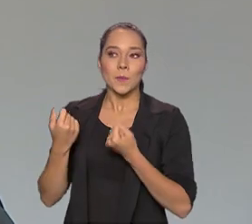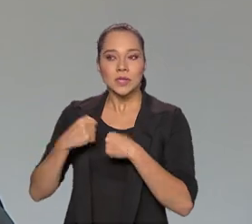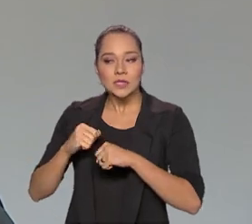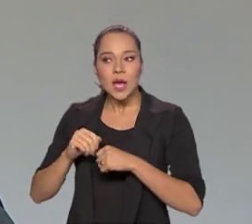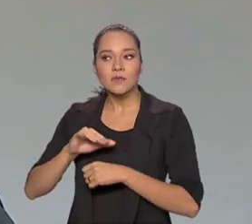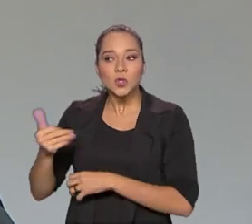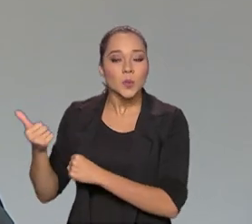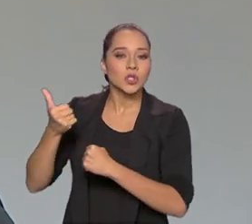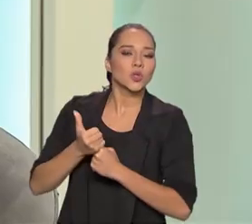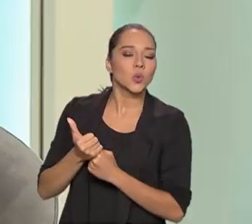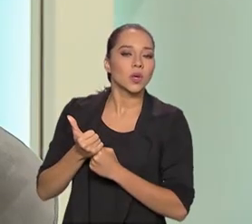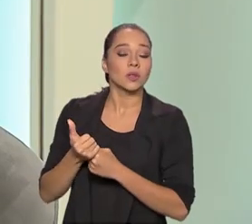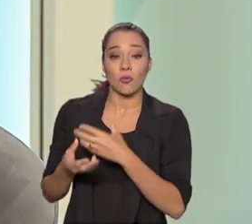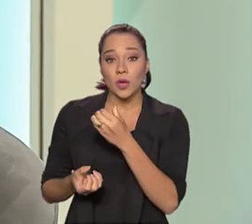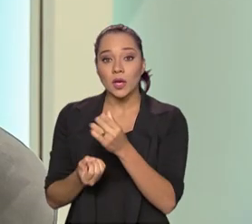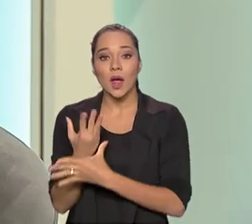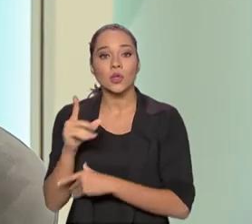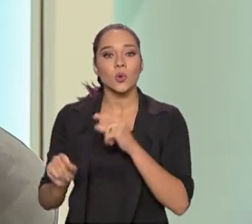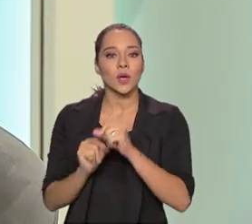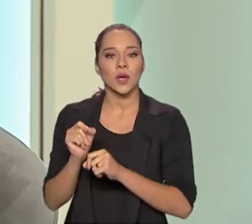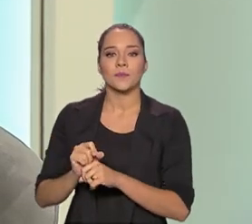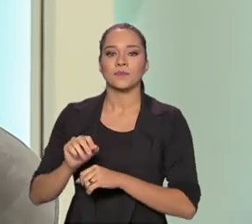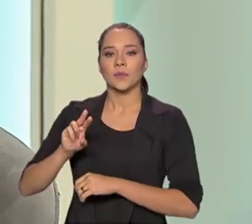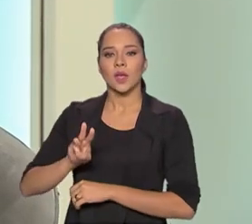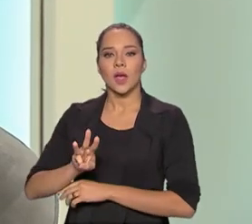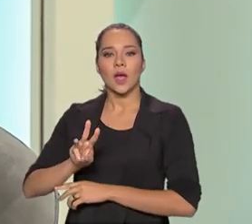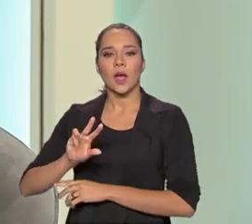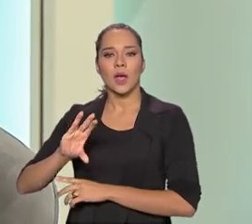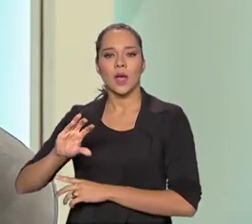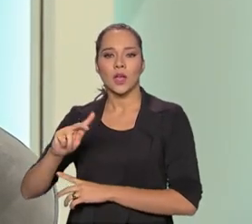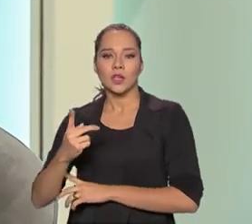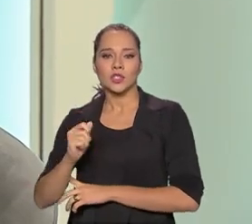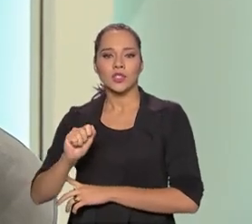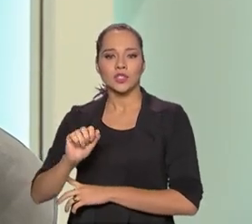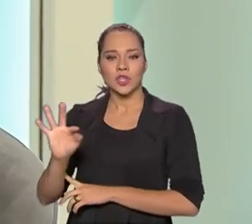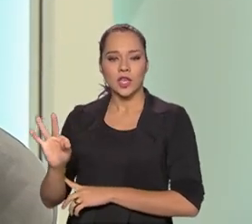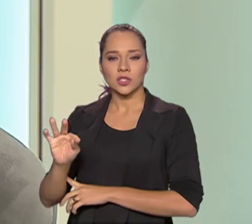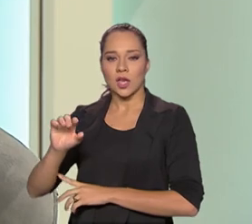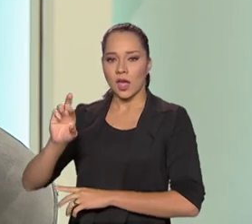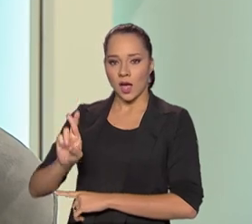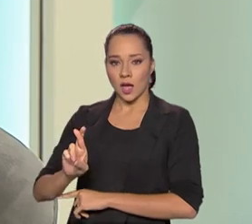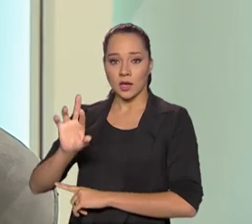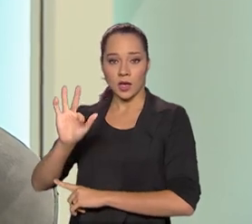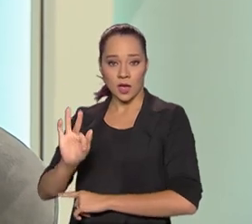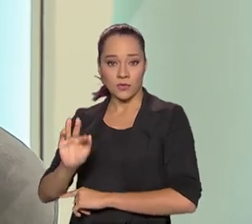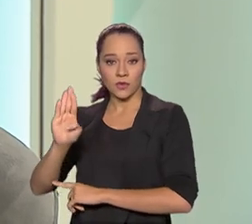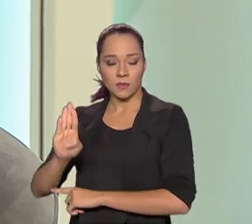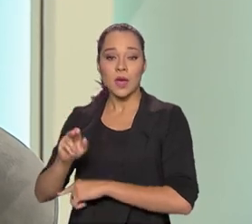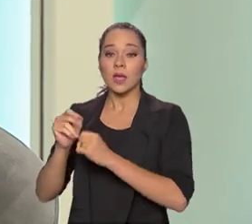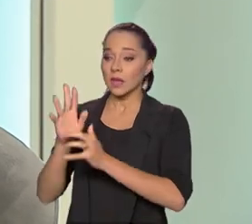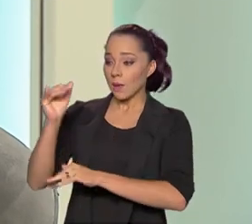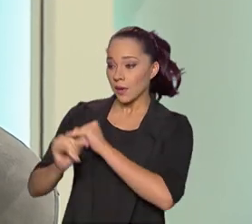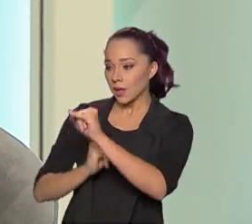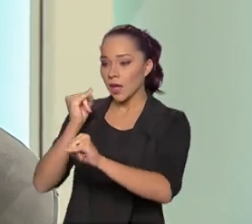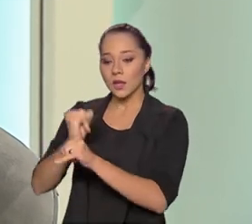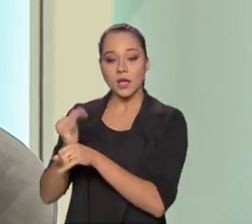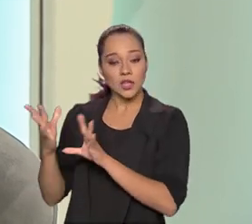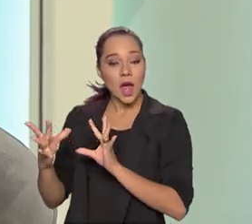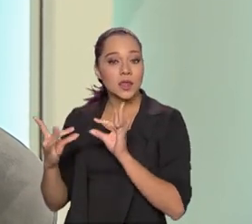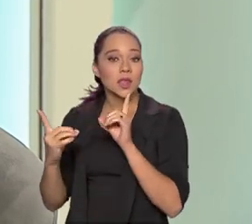Então, foram criados, por exemplo, o chat RFB, que permite o atendimento online aos